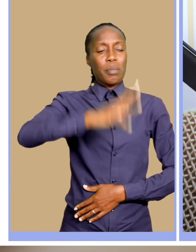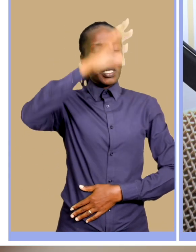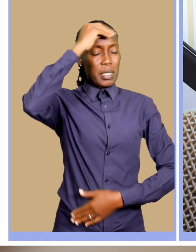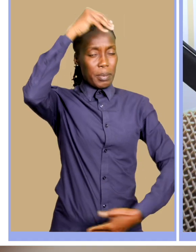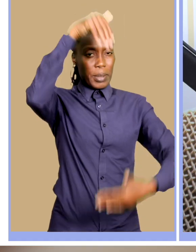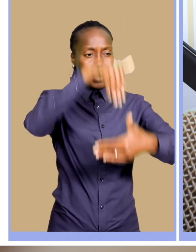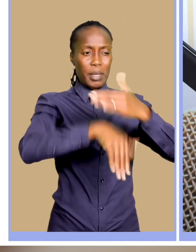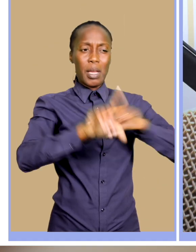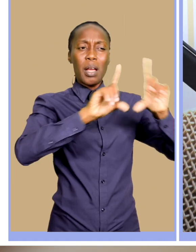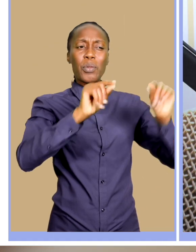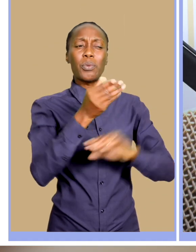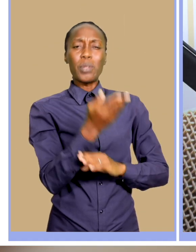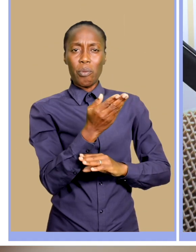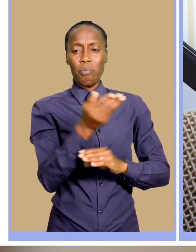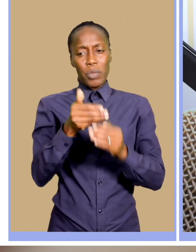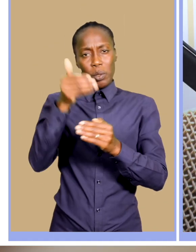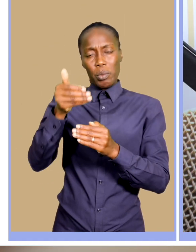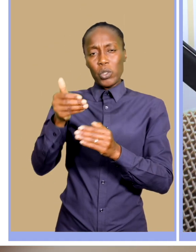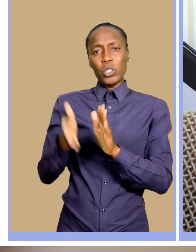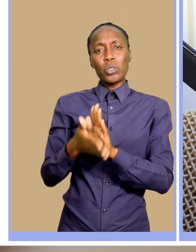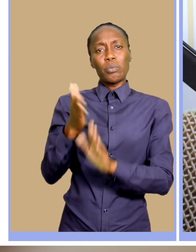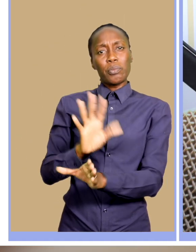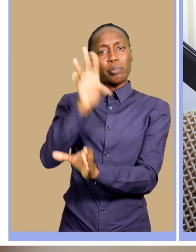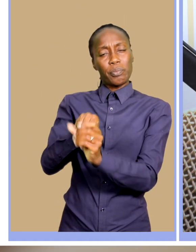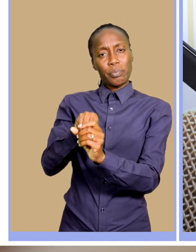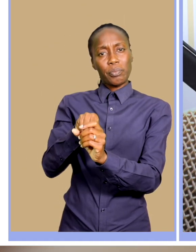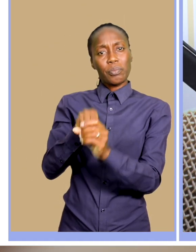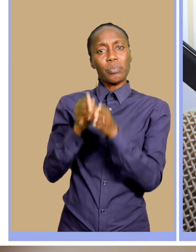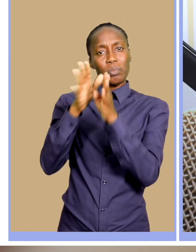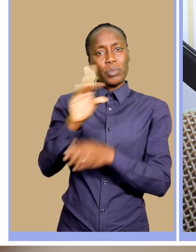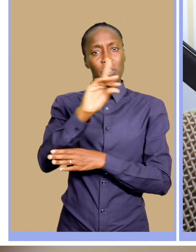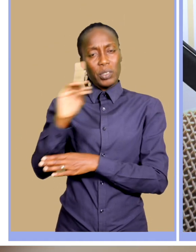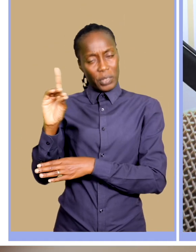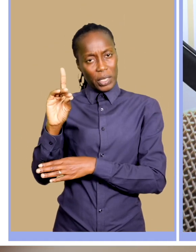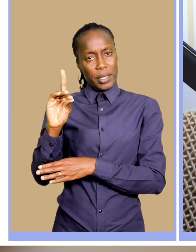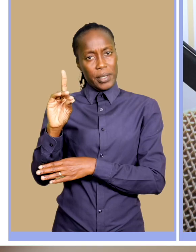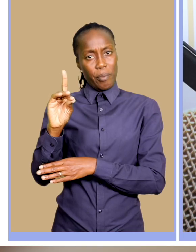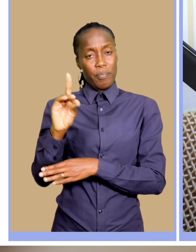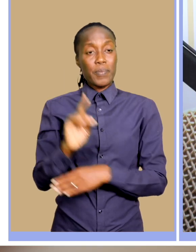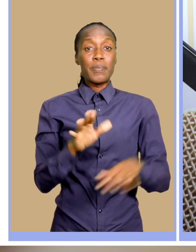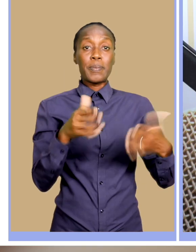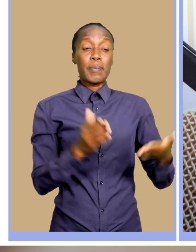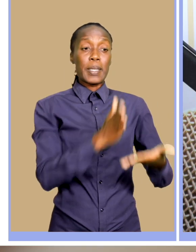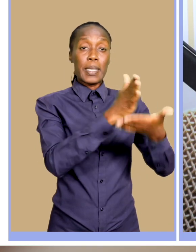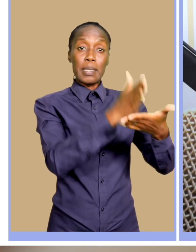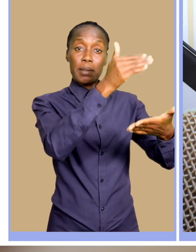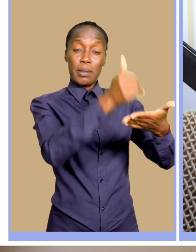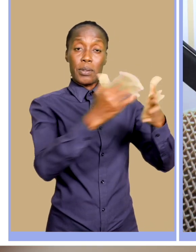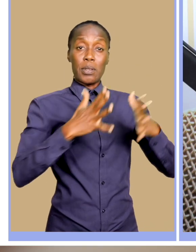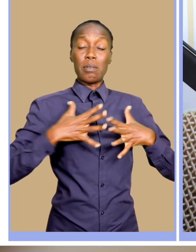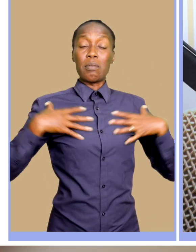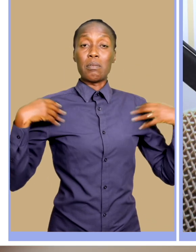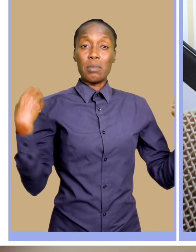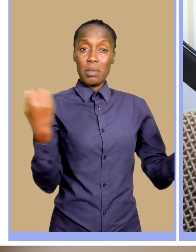incluindo, obviamente, a pessoa com deficiência. E o setor de saúde, na verdade, já tinha uma plataforma